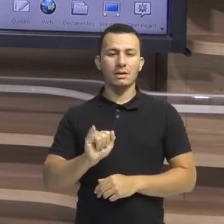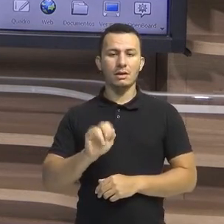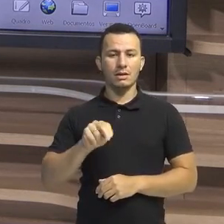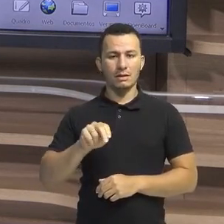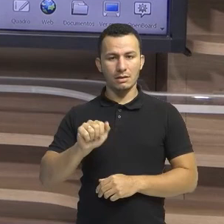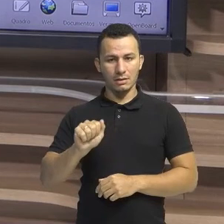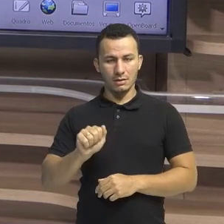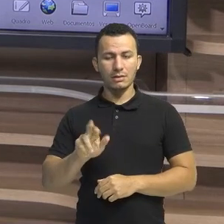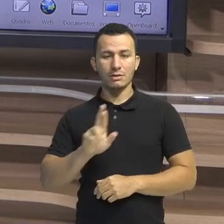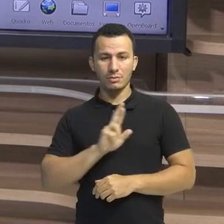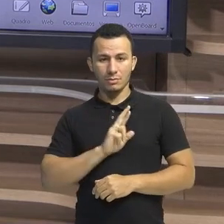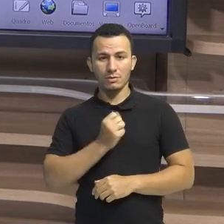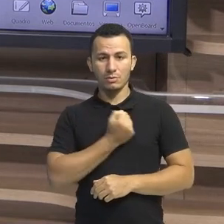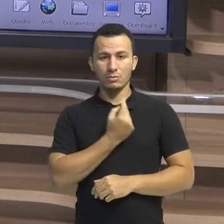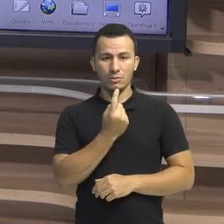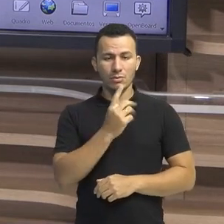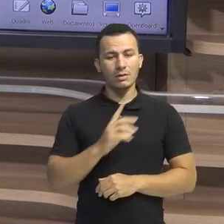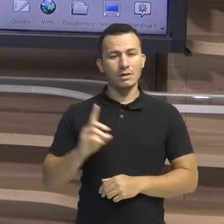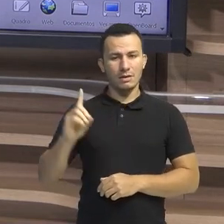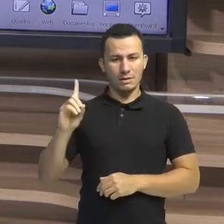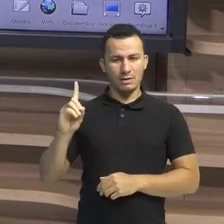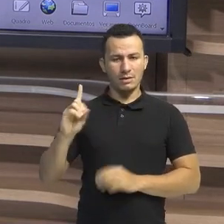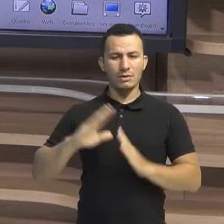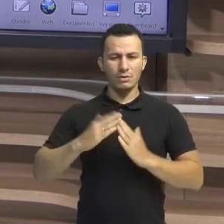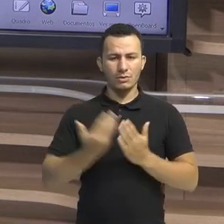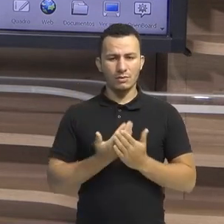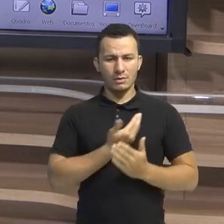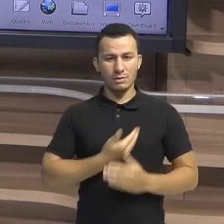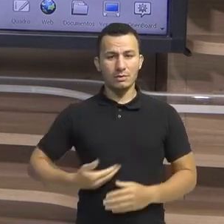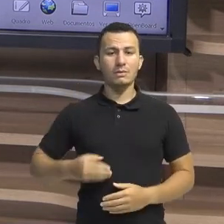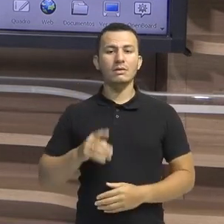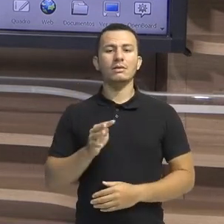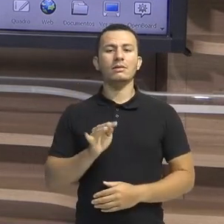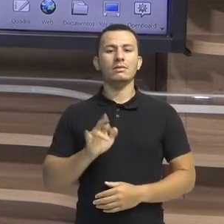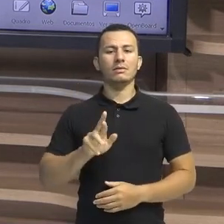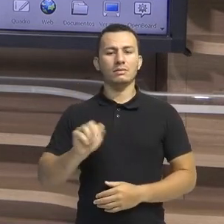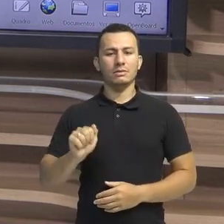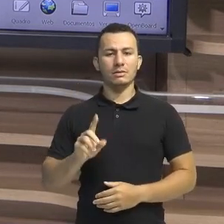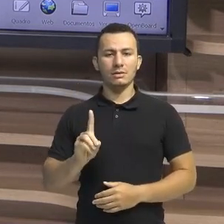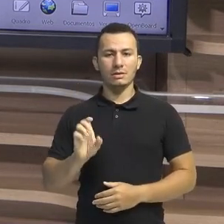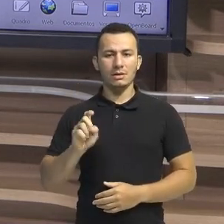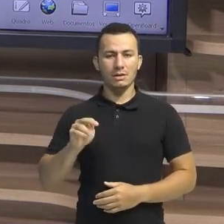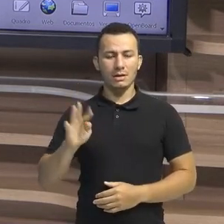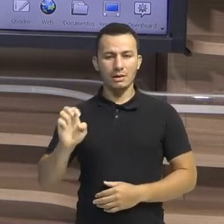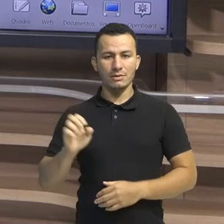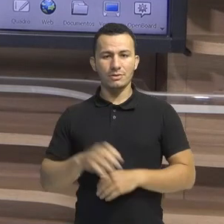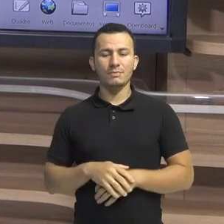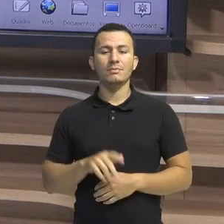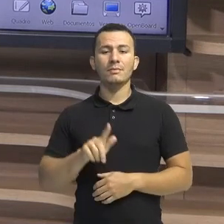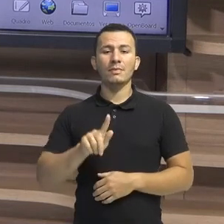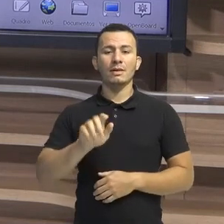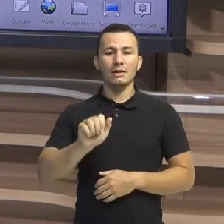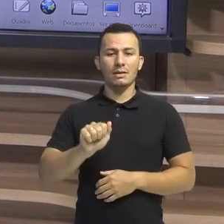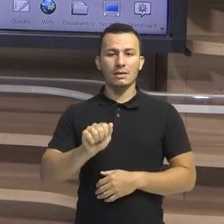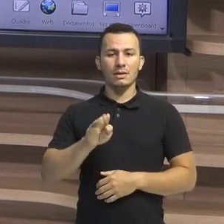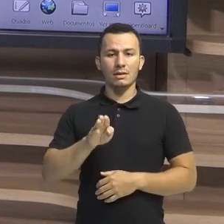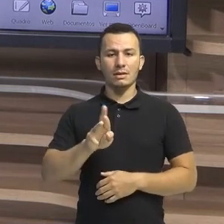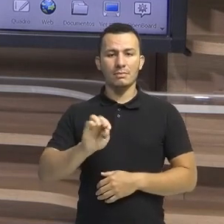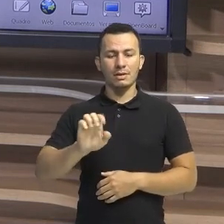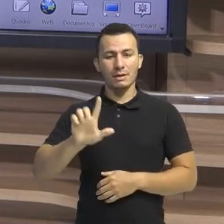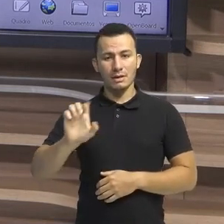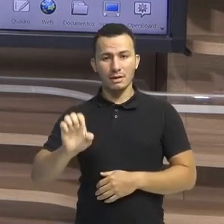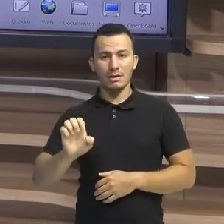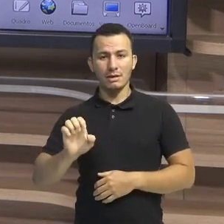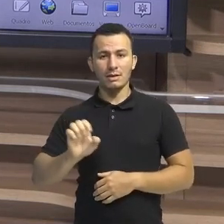letra D. Ela é lá da Escola Estadual Tiradentes. Gabriele, mande um salve para a Escola Estadual Rio Preto da